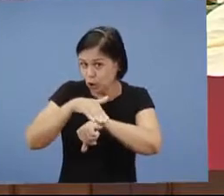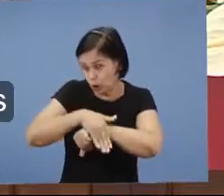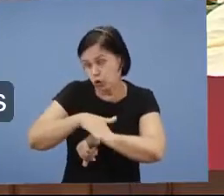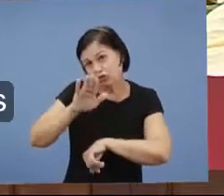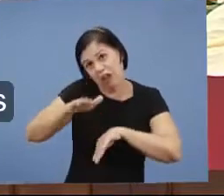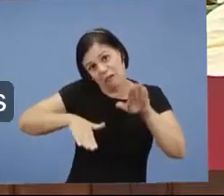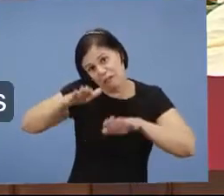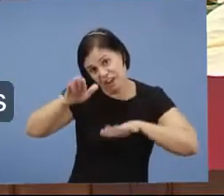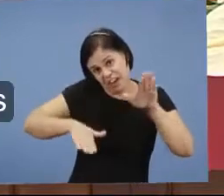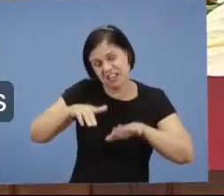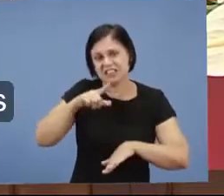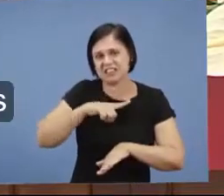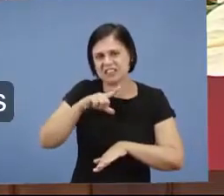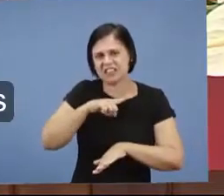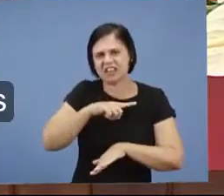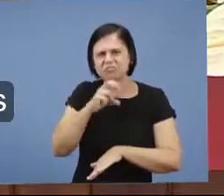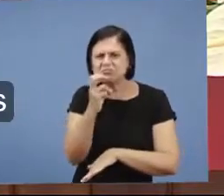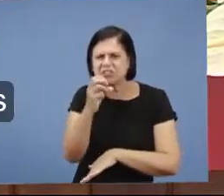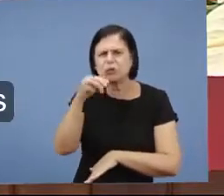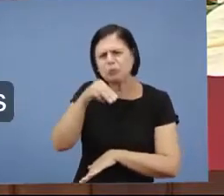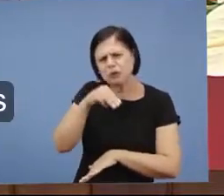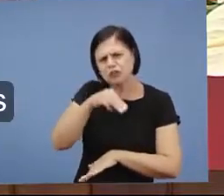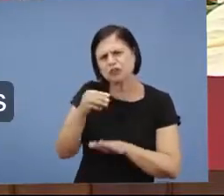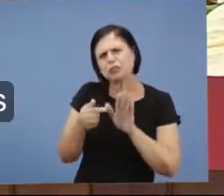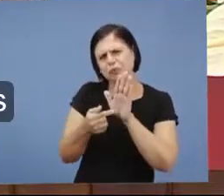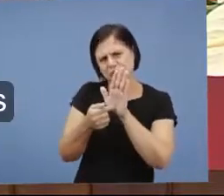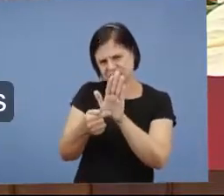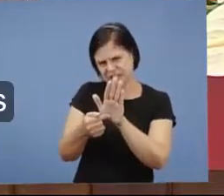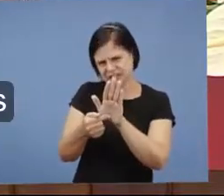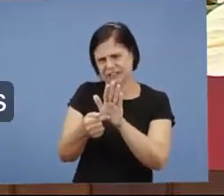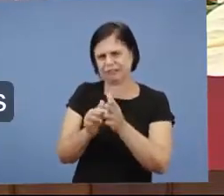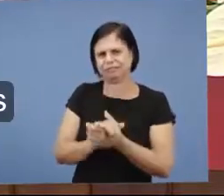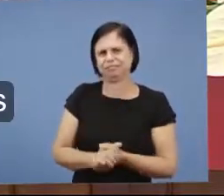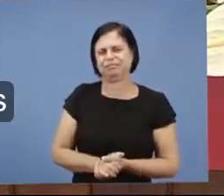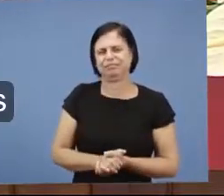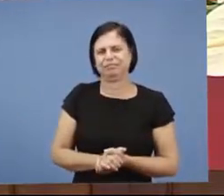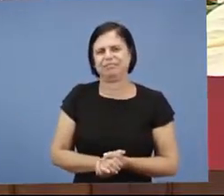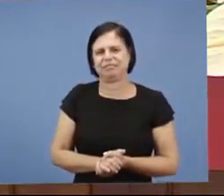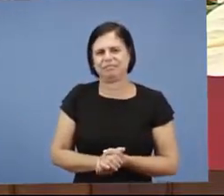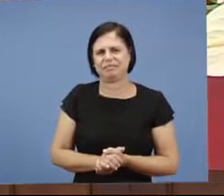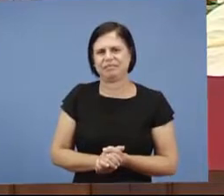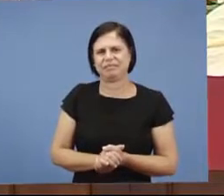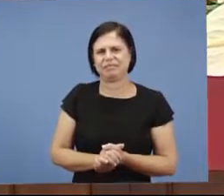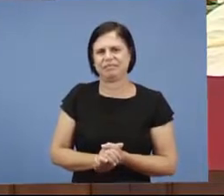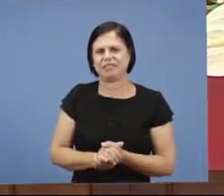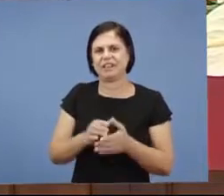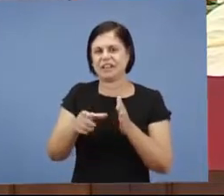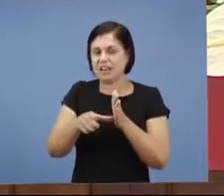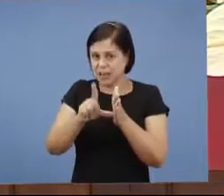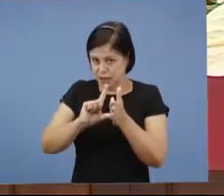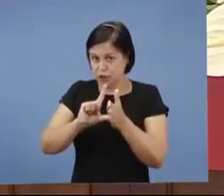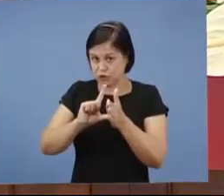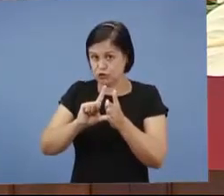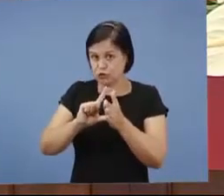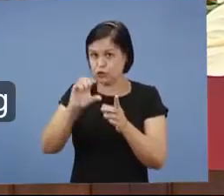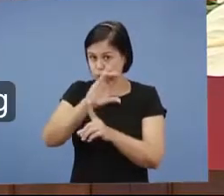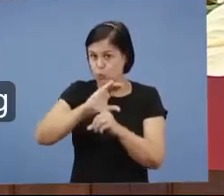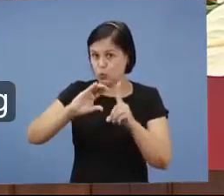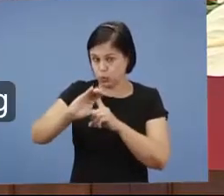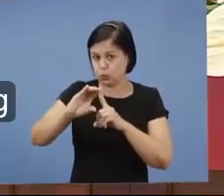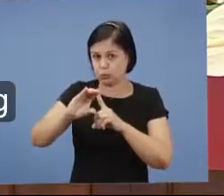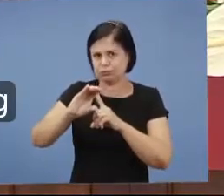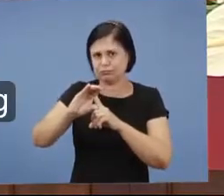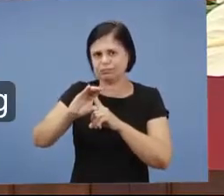hoje, nós temos uns 5 minutos, ainda algumas tomadas antes de iniciar a mensagem da